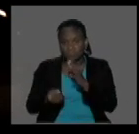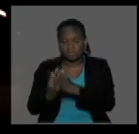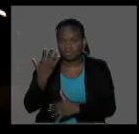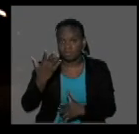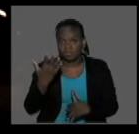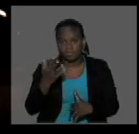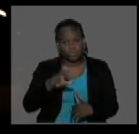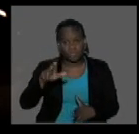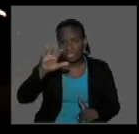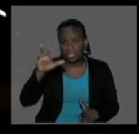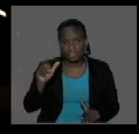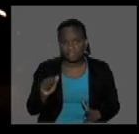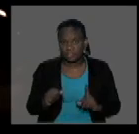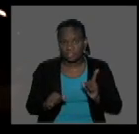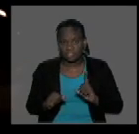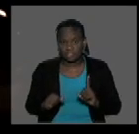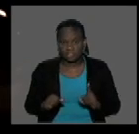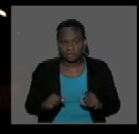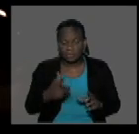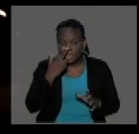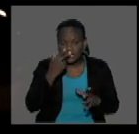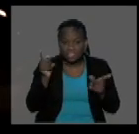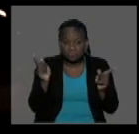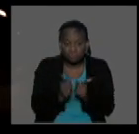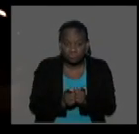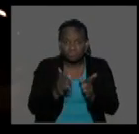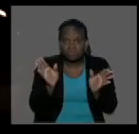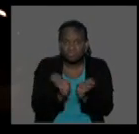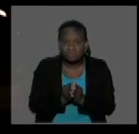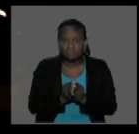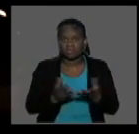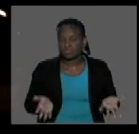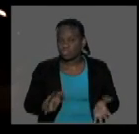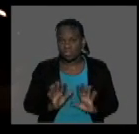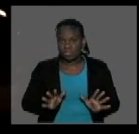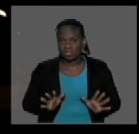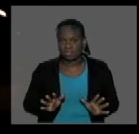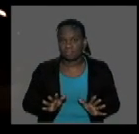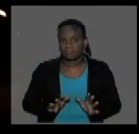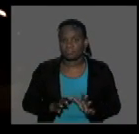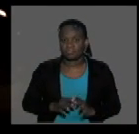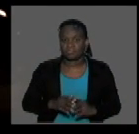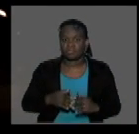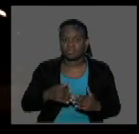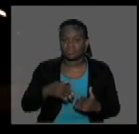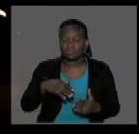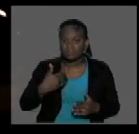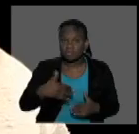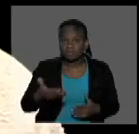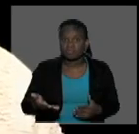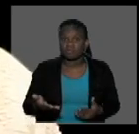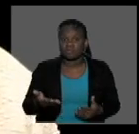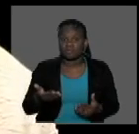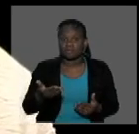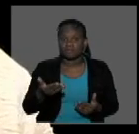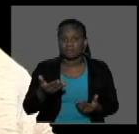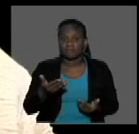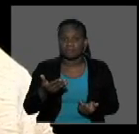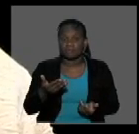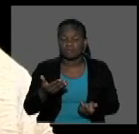origem que não africana. Acho que seja reducionista. Ela reduz. Ela cai